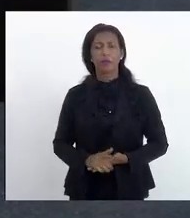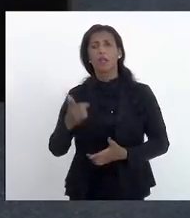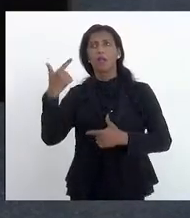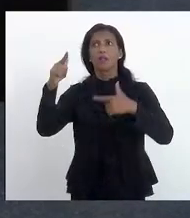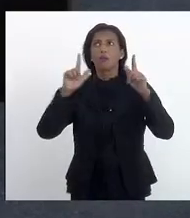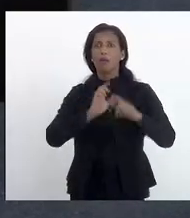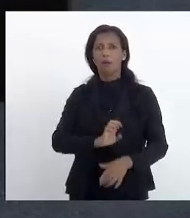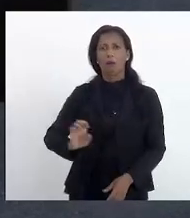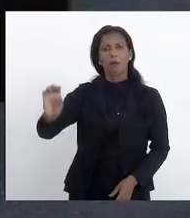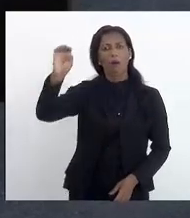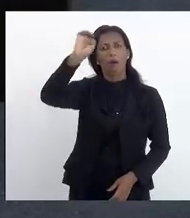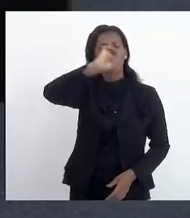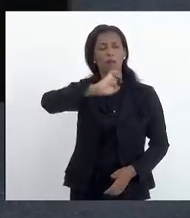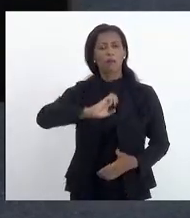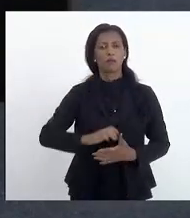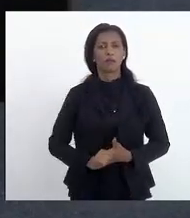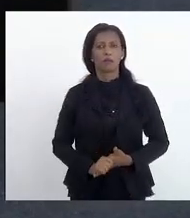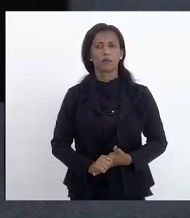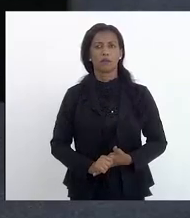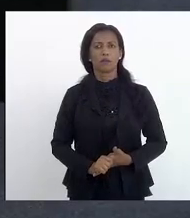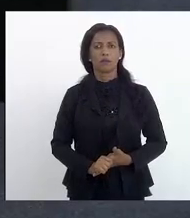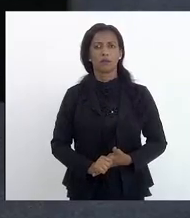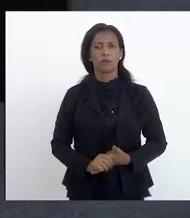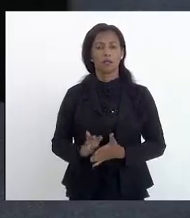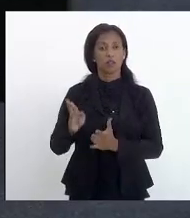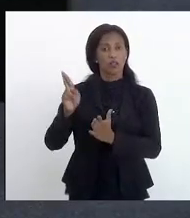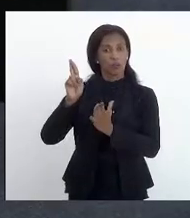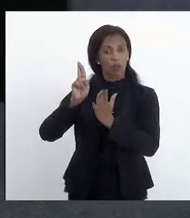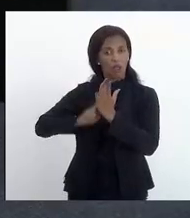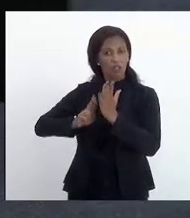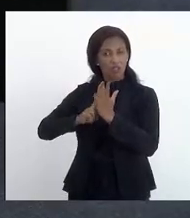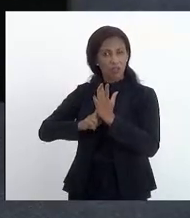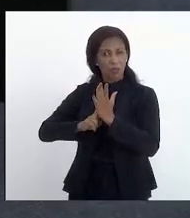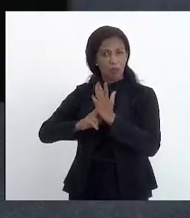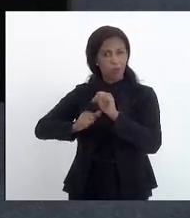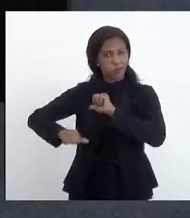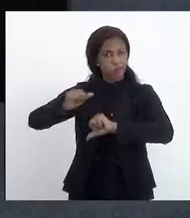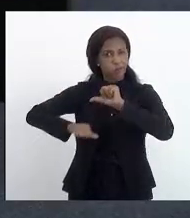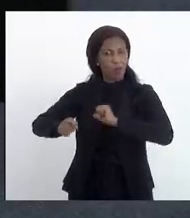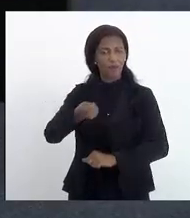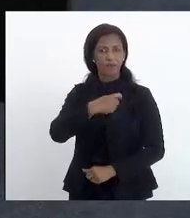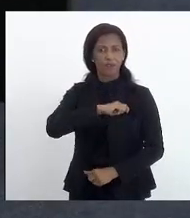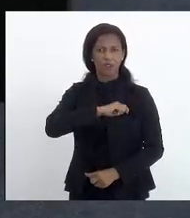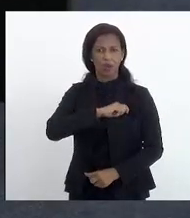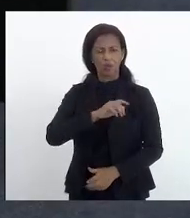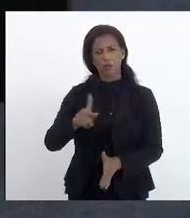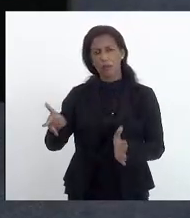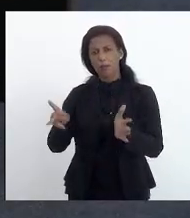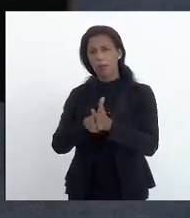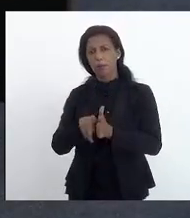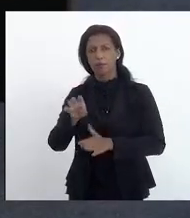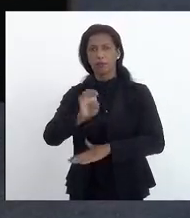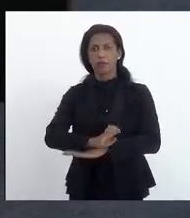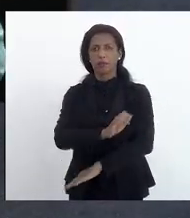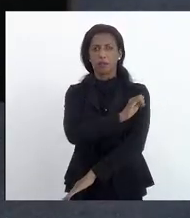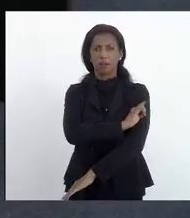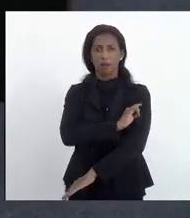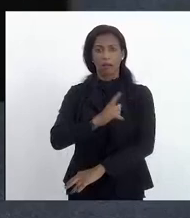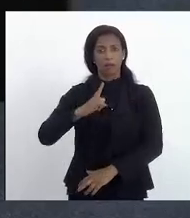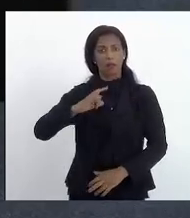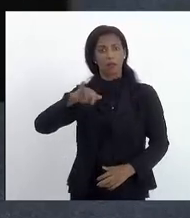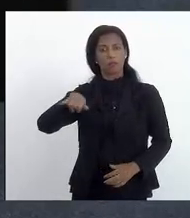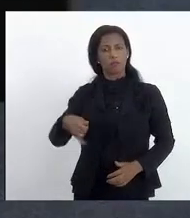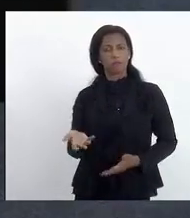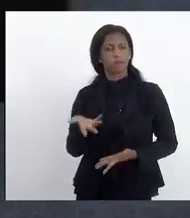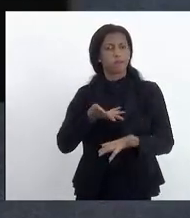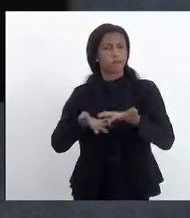outros estados que estão em regime de recuperação fiscal? Só o Estado do Rio de Janeiro tem essa